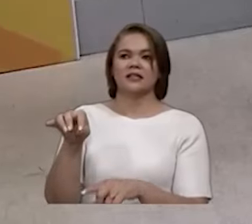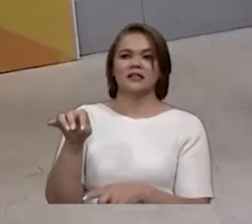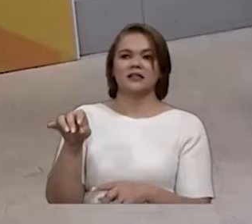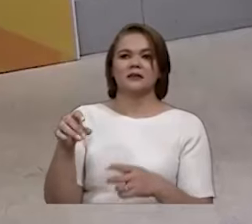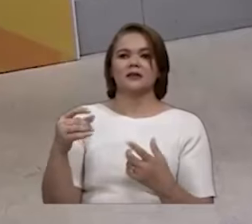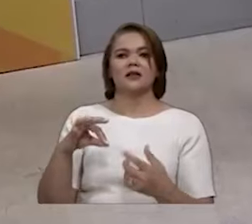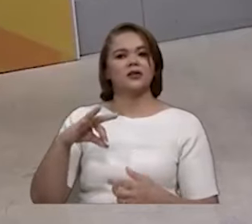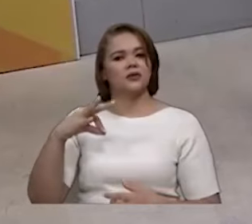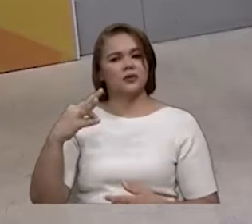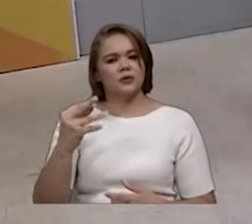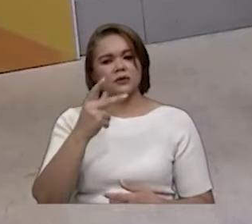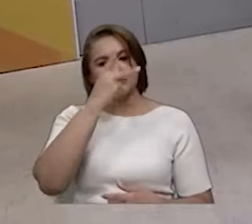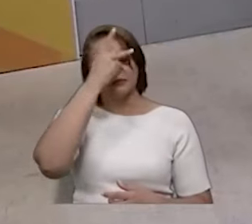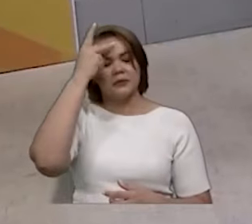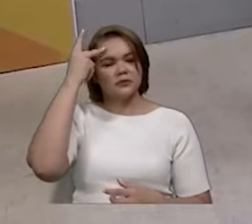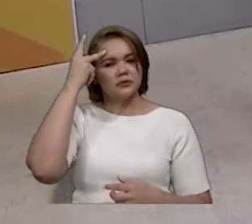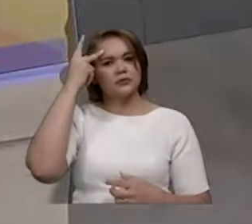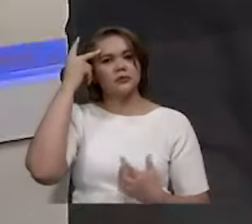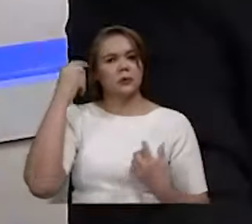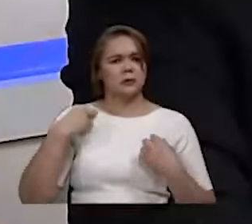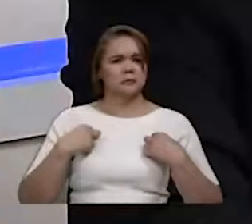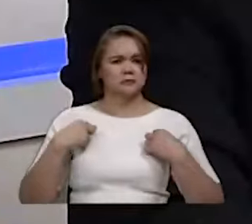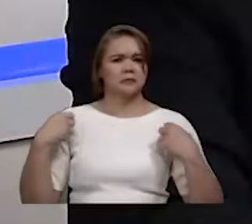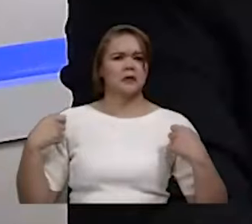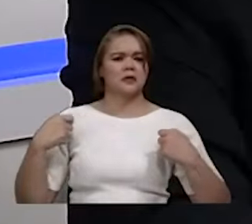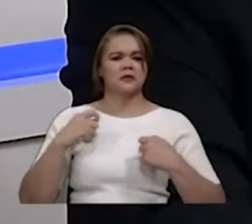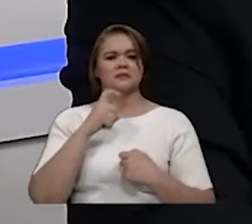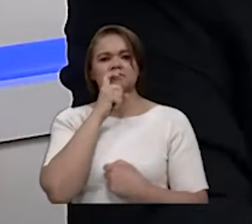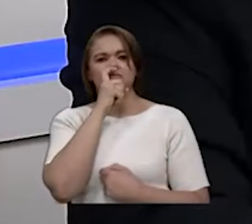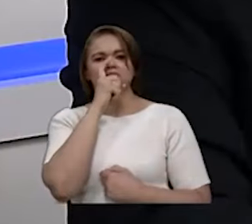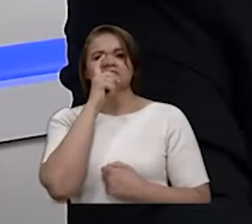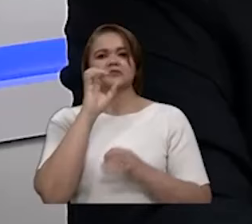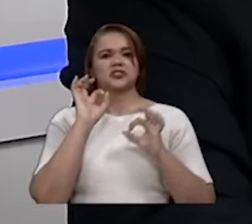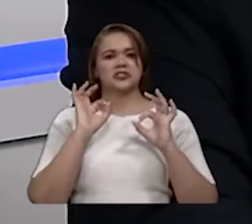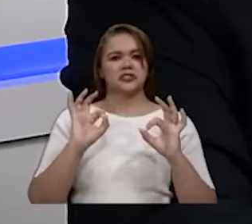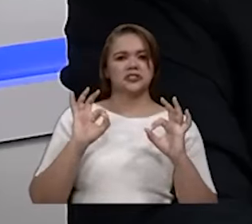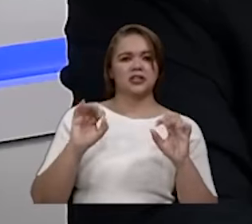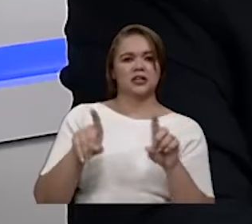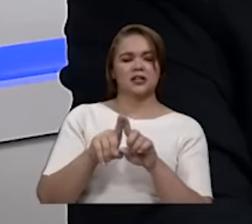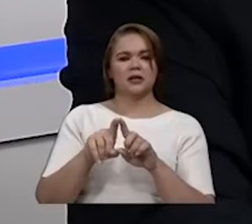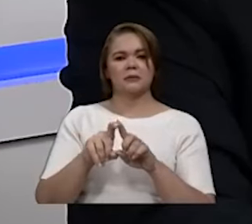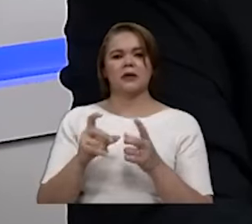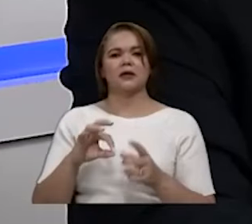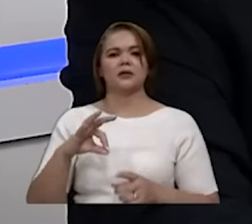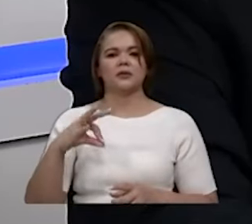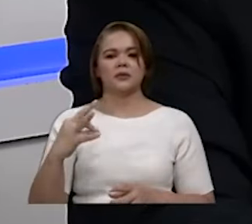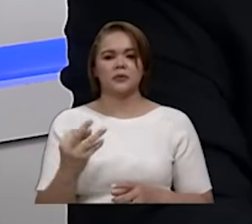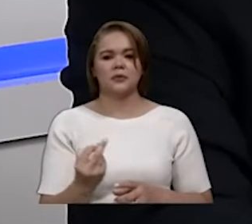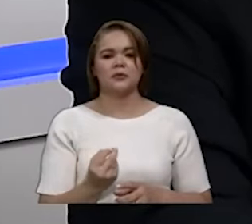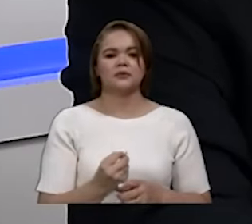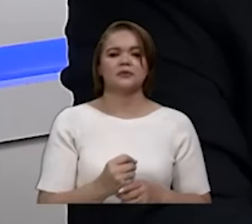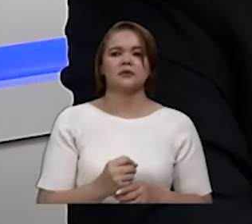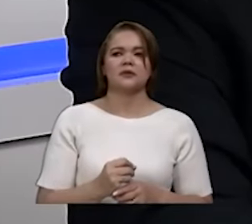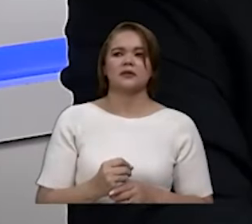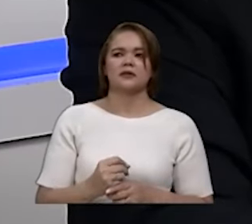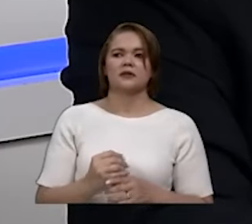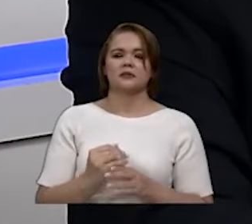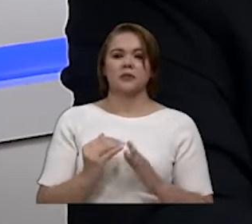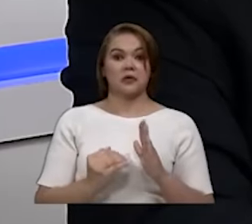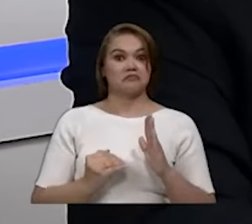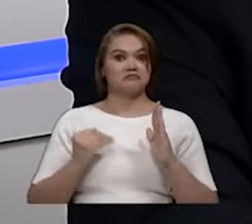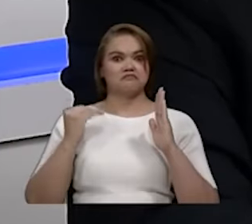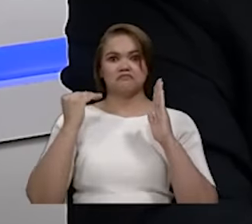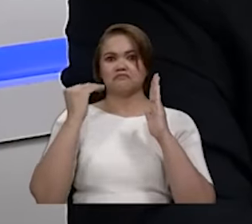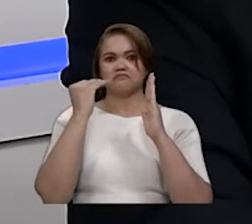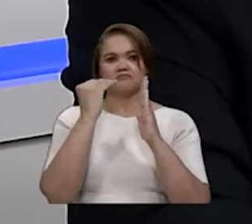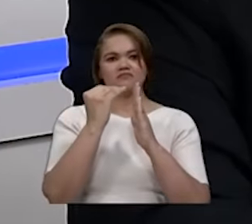e elegância também na nossa equipe de TI. Elber e Fernando no destaque agora. O Ibope bate altíssimos pontos quando